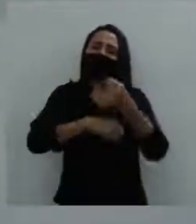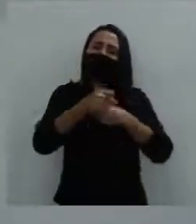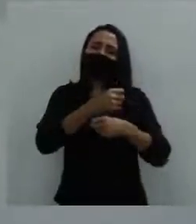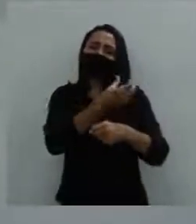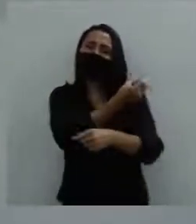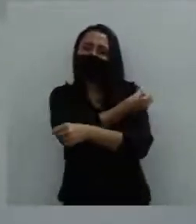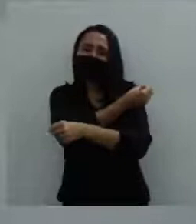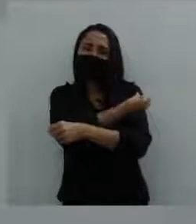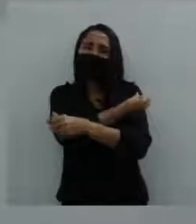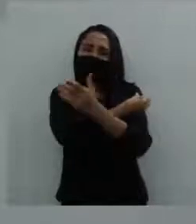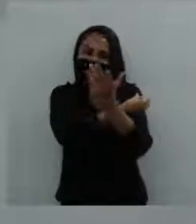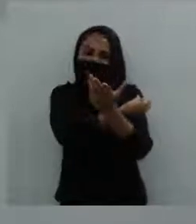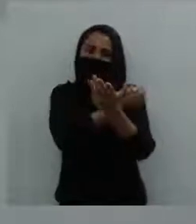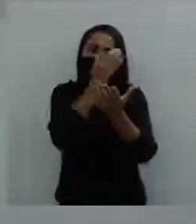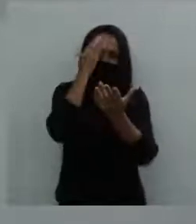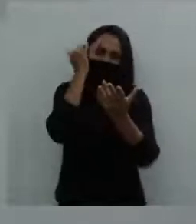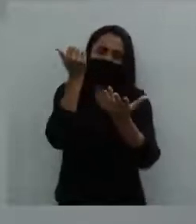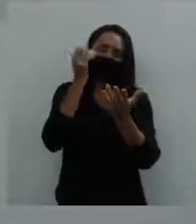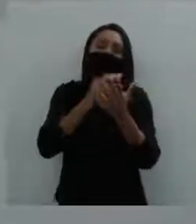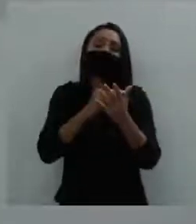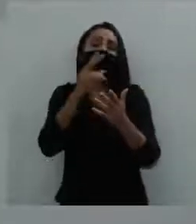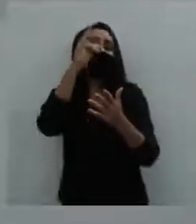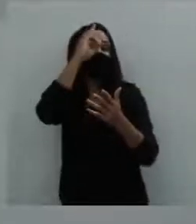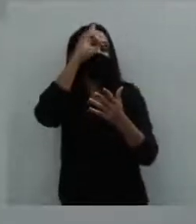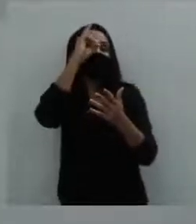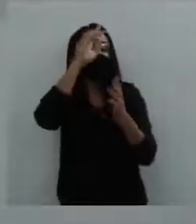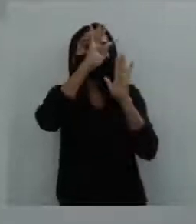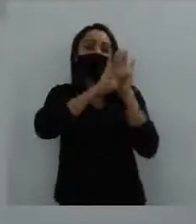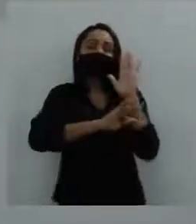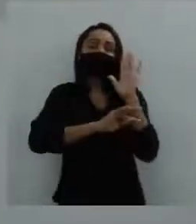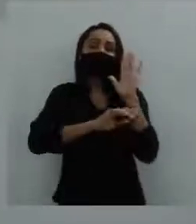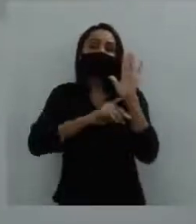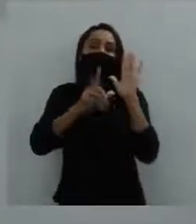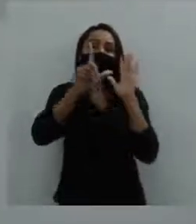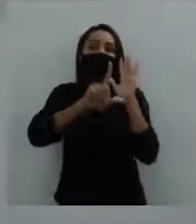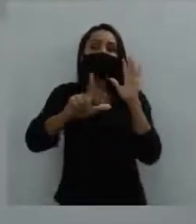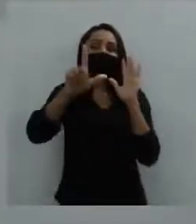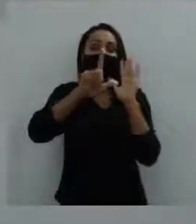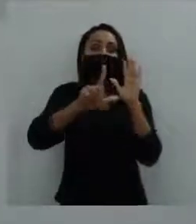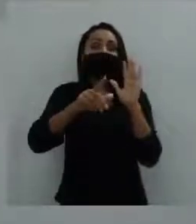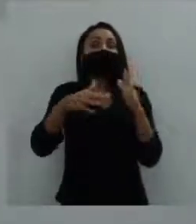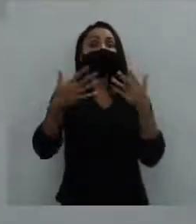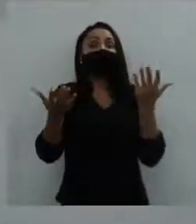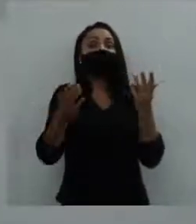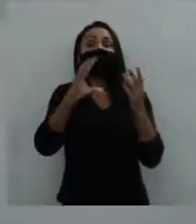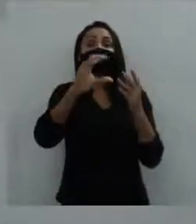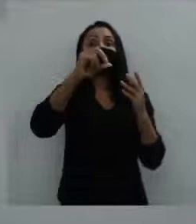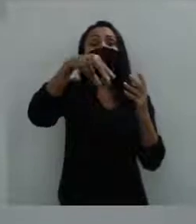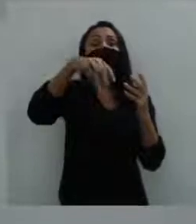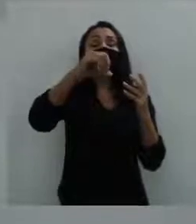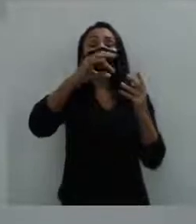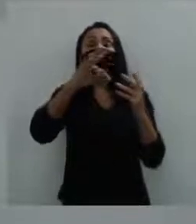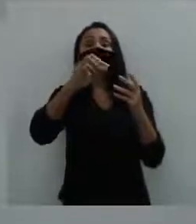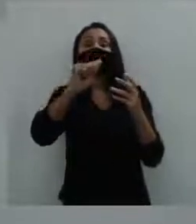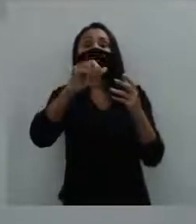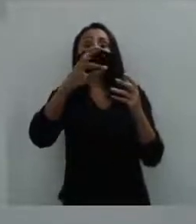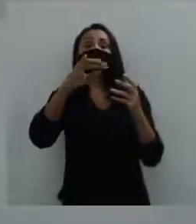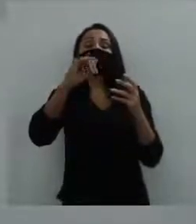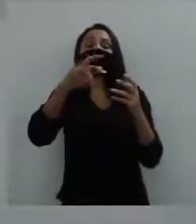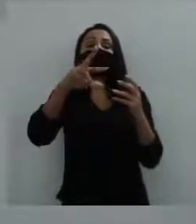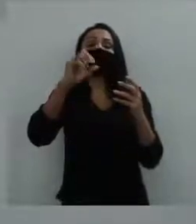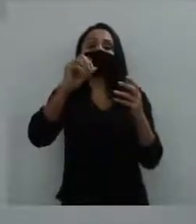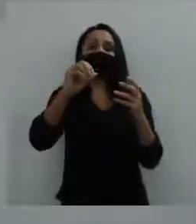Vamos ver aqui. Lembrar que o texto literário é aquele que é conotativo e o texto não literário ele